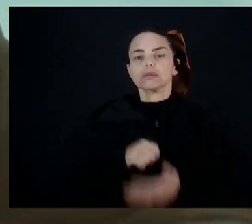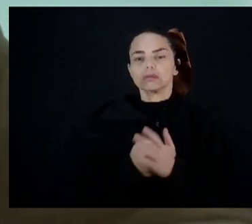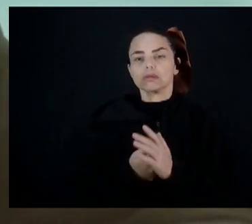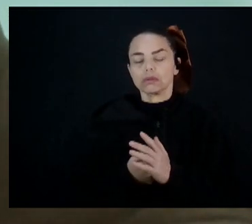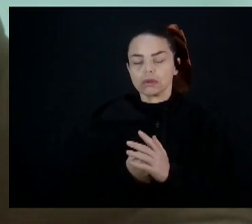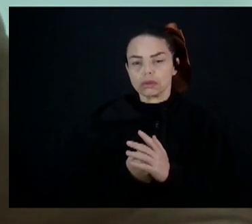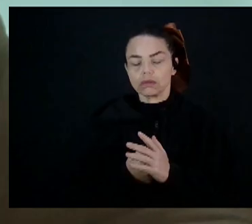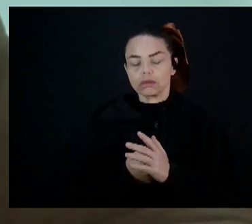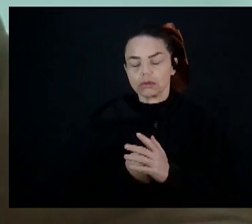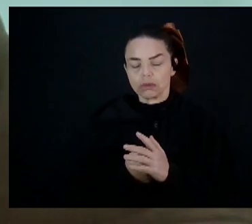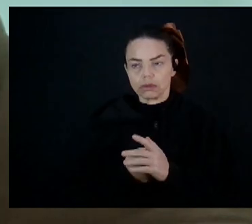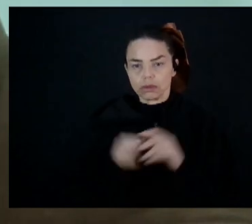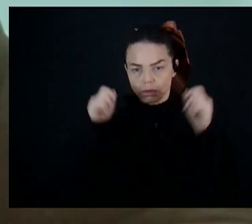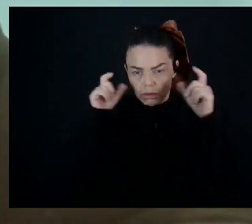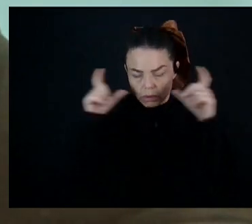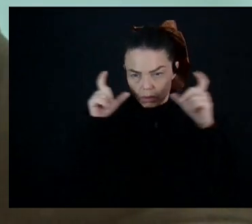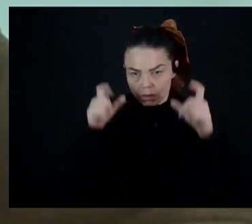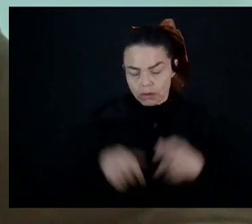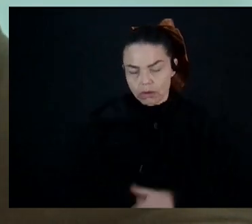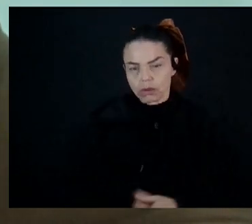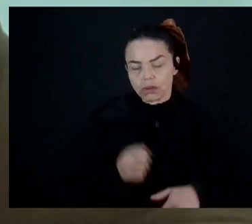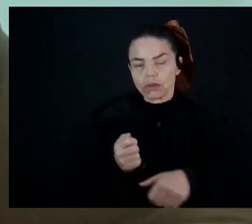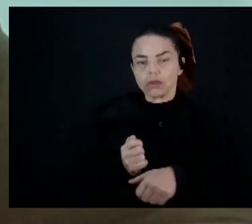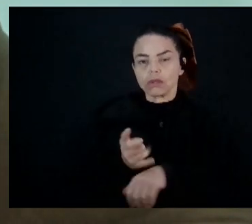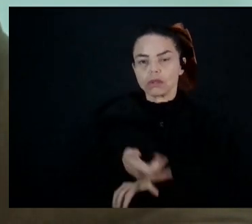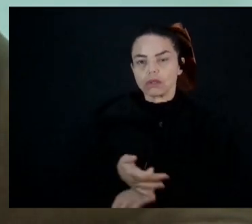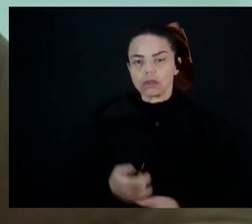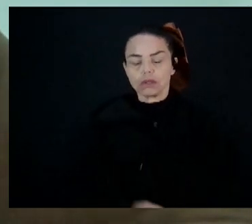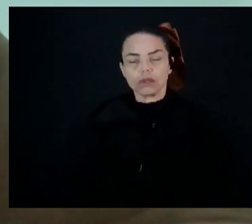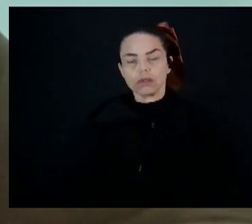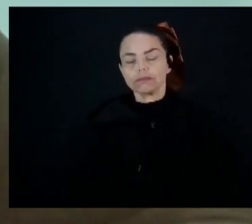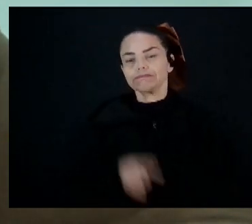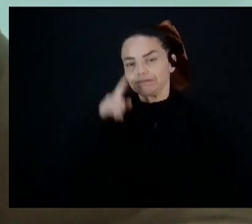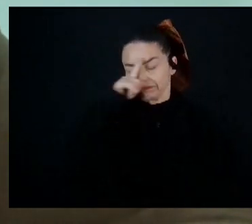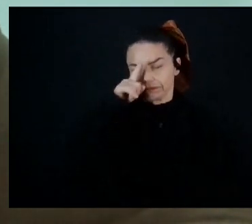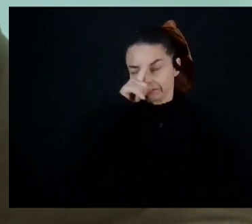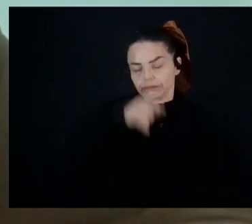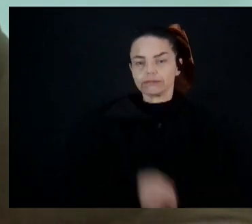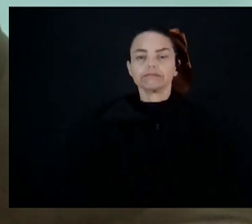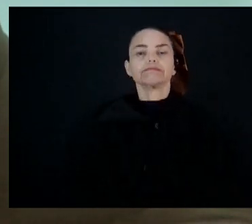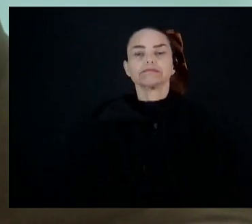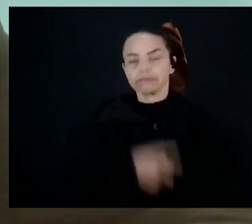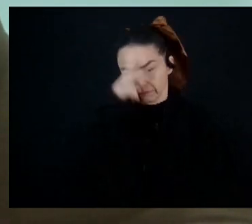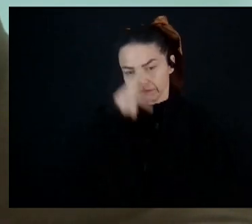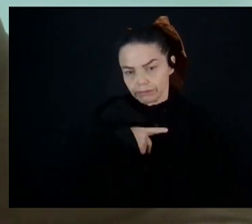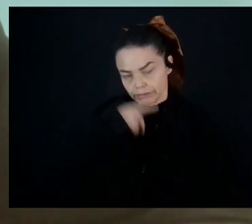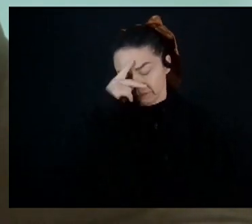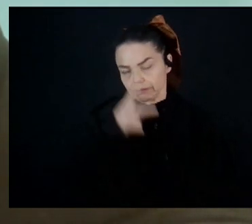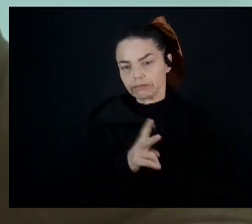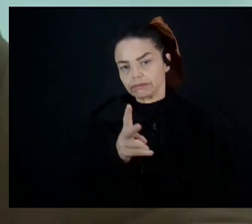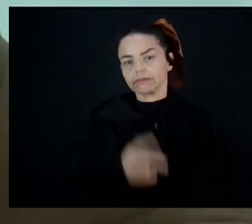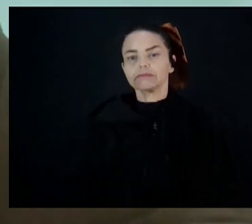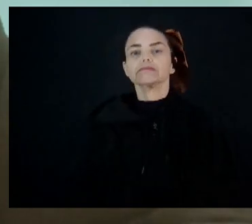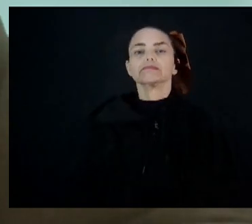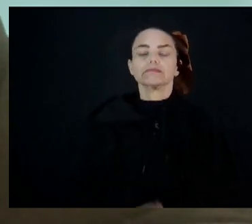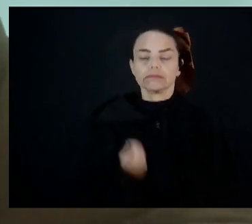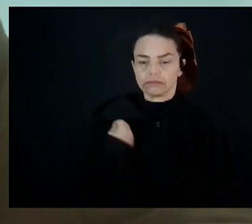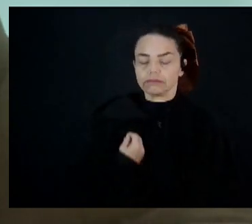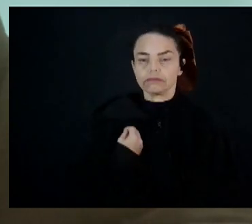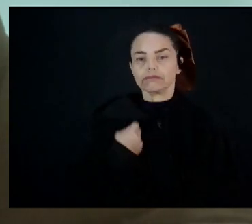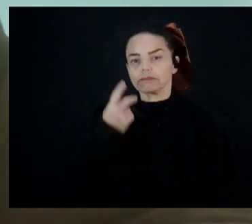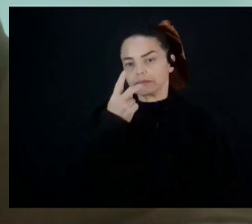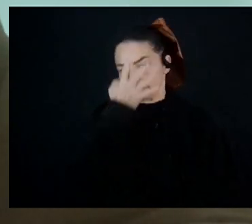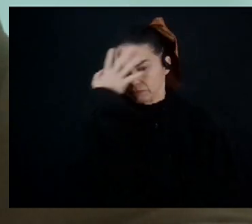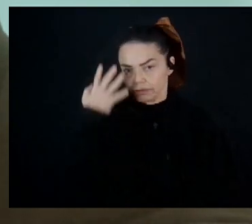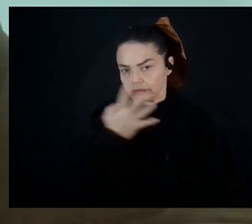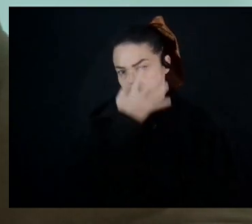noite anterior. Olha quantos riscos a gente coloca para a gente mesmo, para se manter mais ativo e para que a vida 24 horas